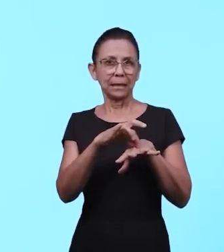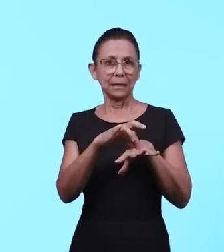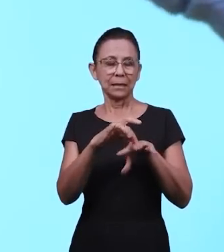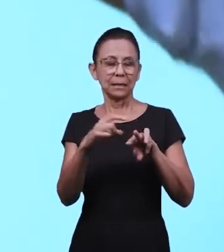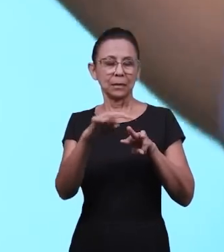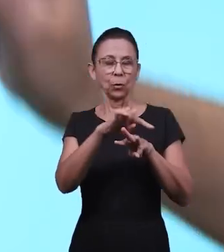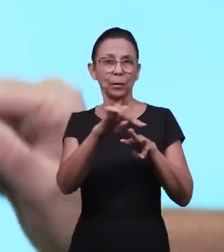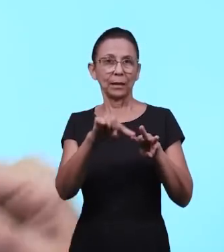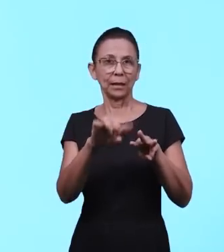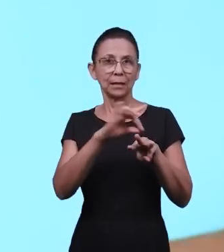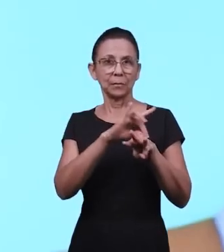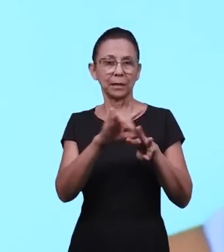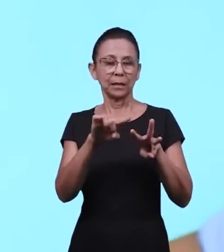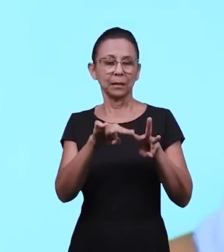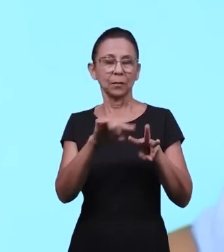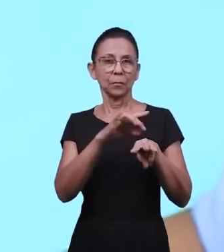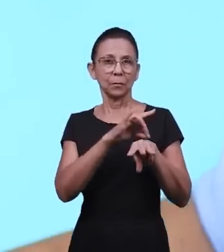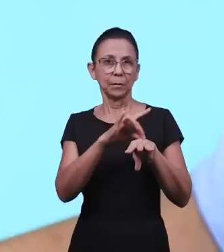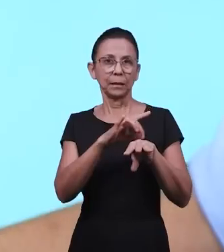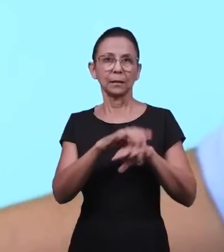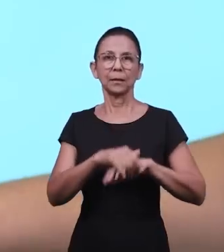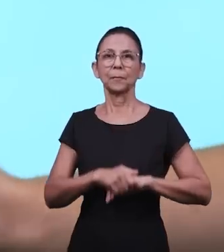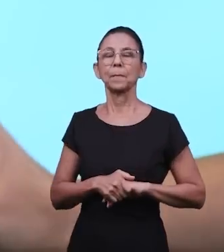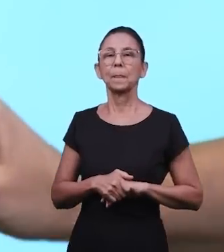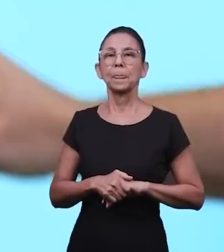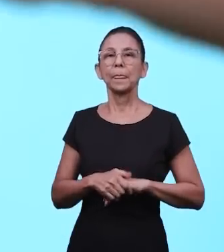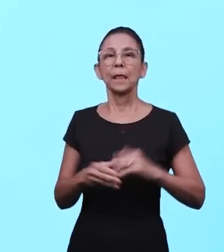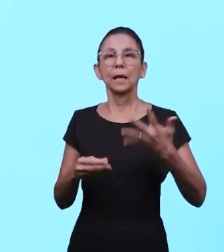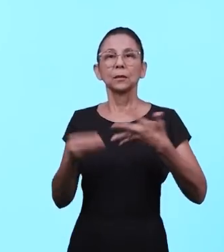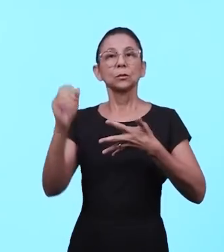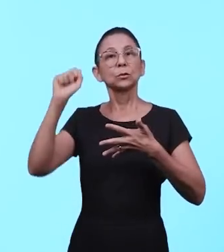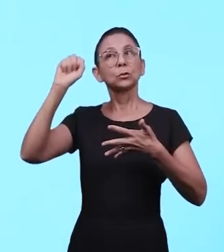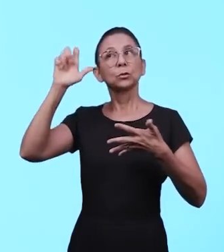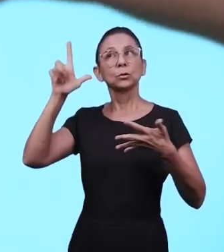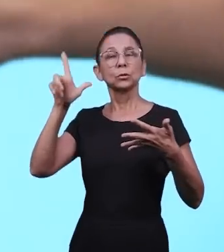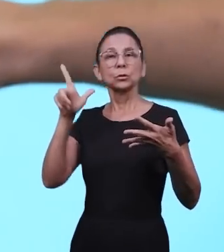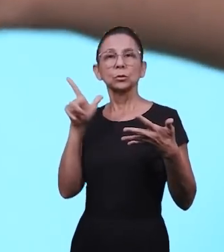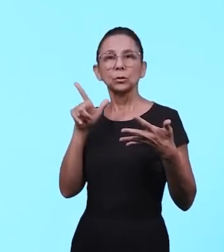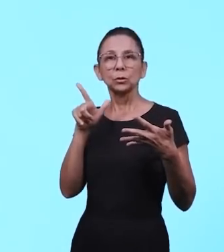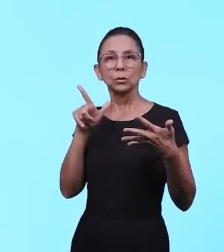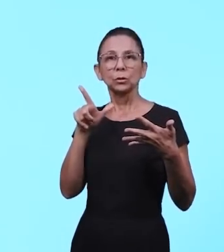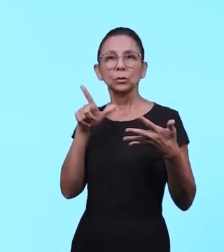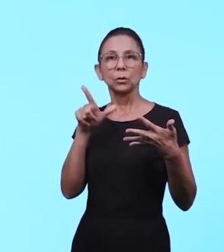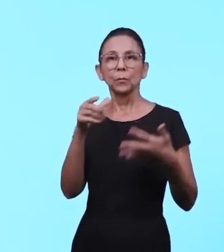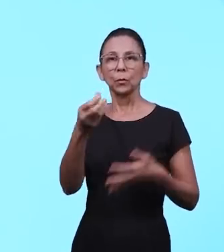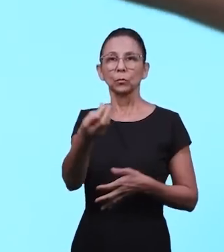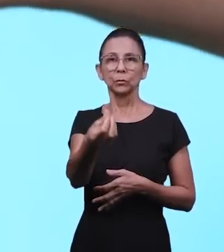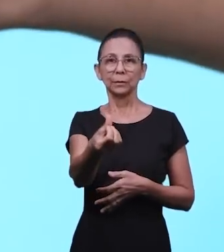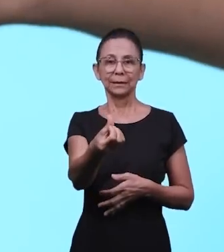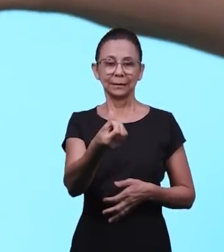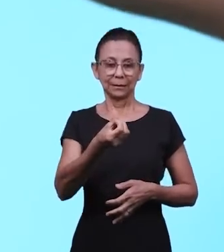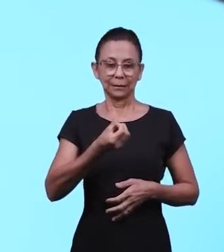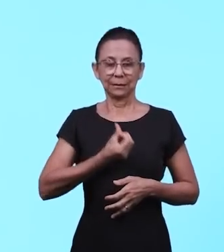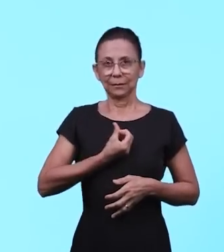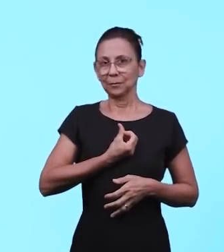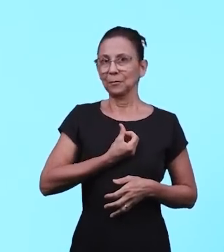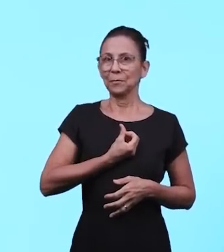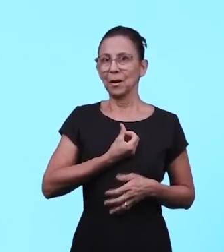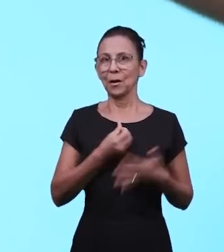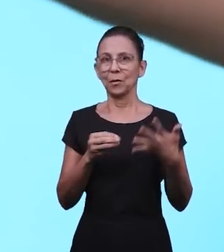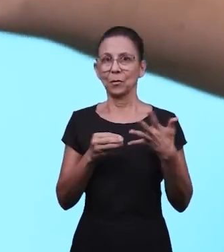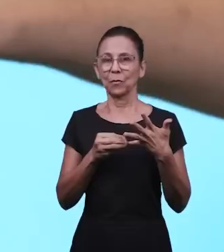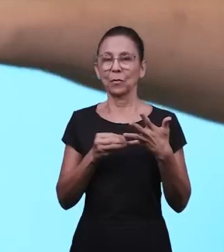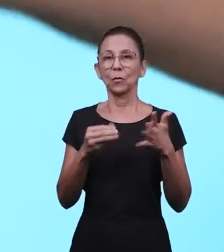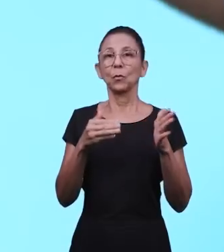teclas pretas, a nota Sol e teremos também o Si bemol, que é